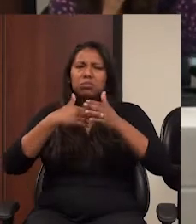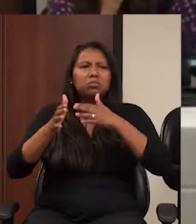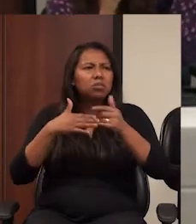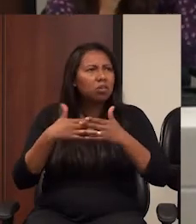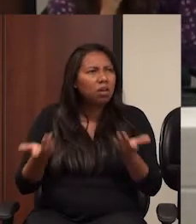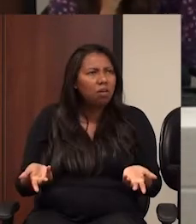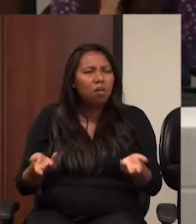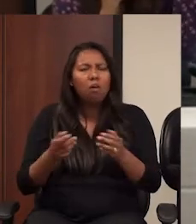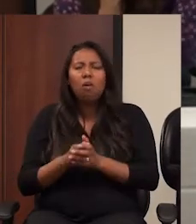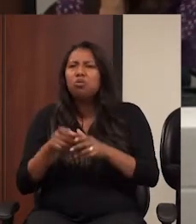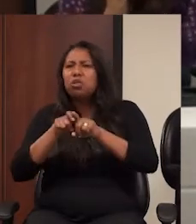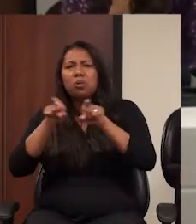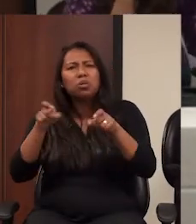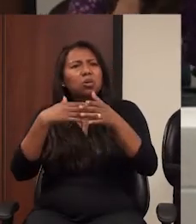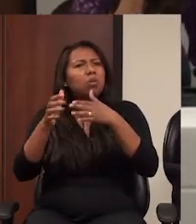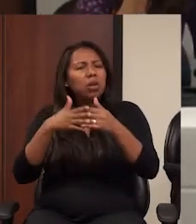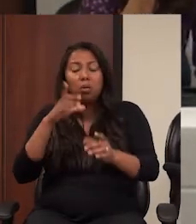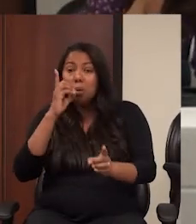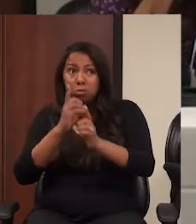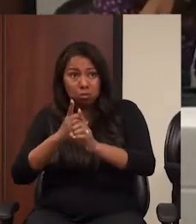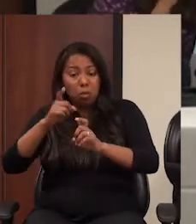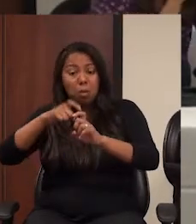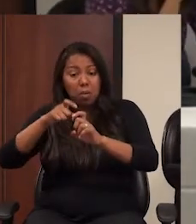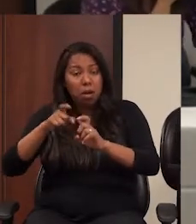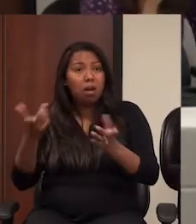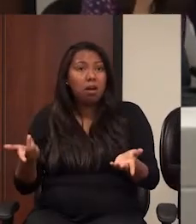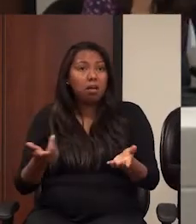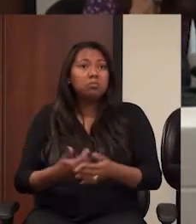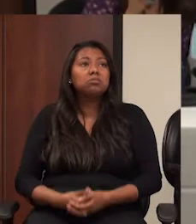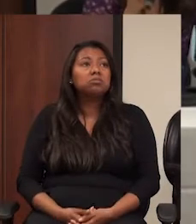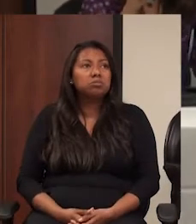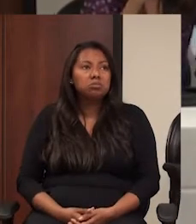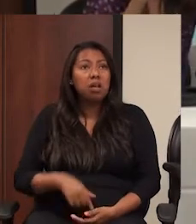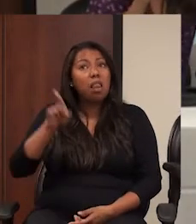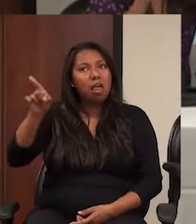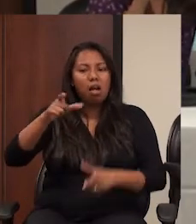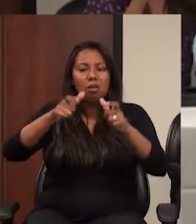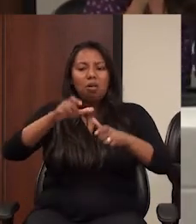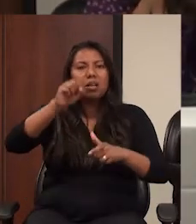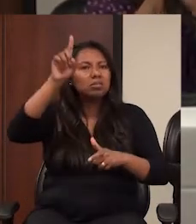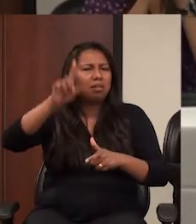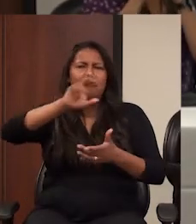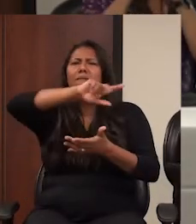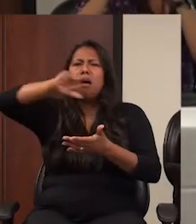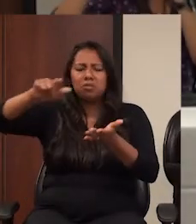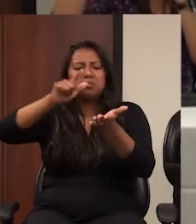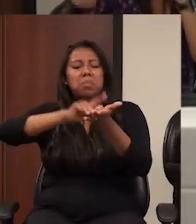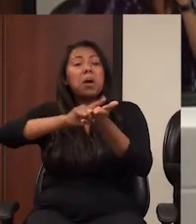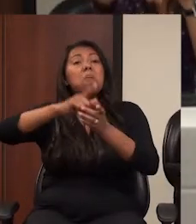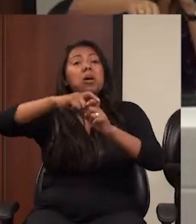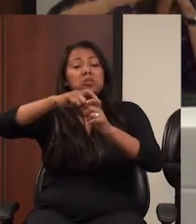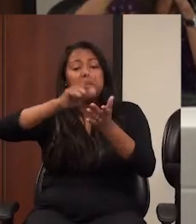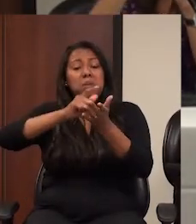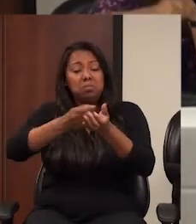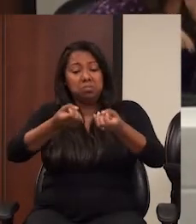o ginecologista, qualquer um que a gente achasse lá, ali na Praça da Sé, tem vários, né, que davam esse atestado, e chegava